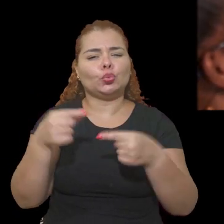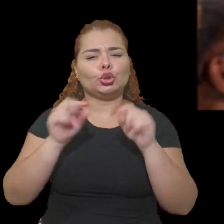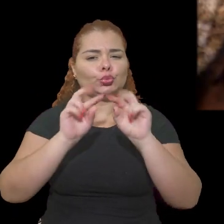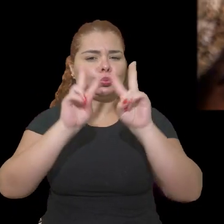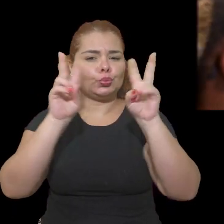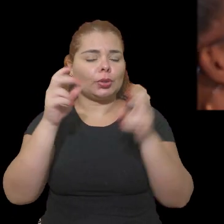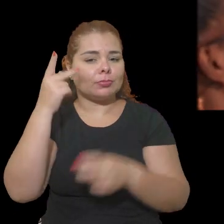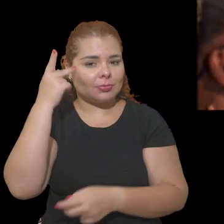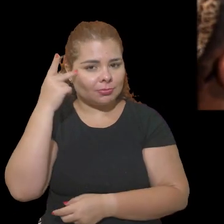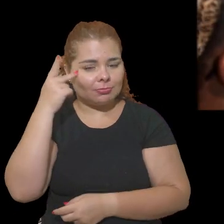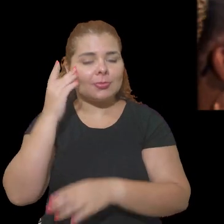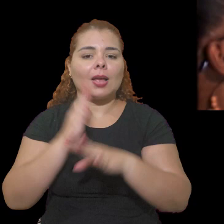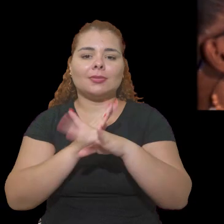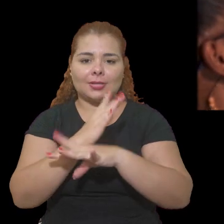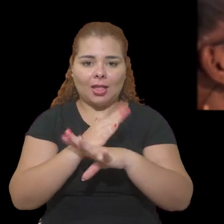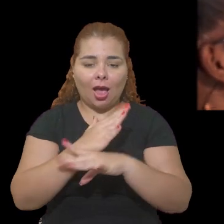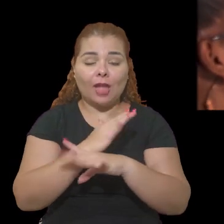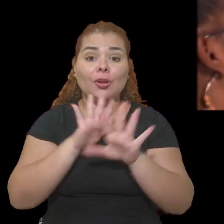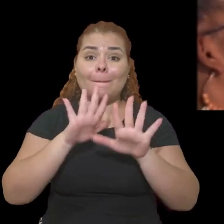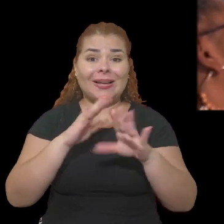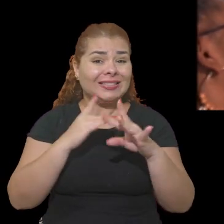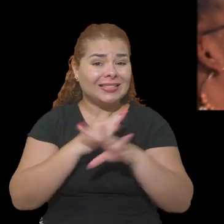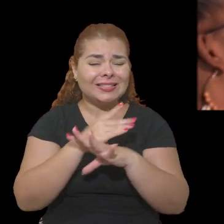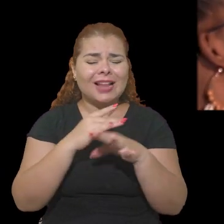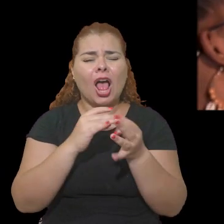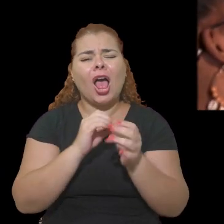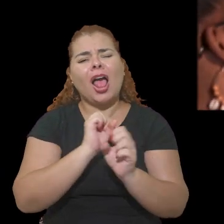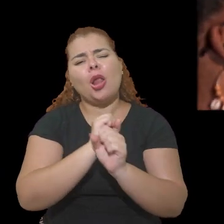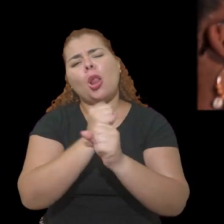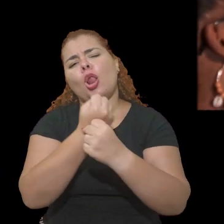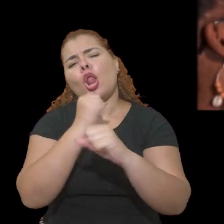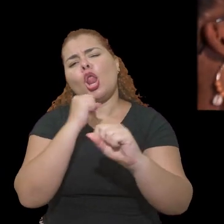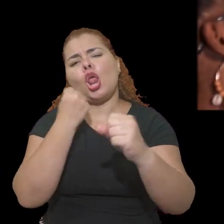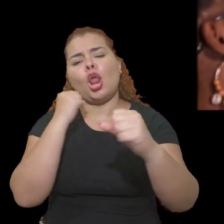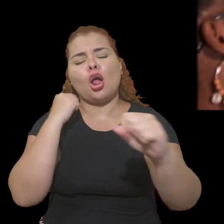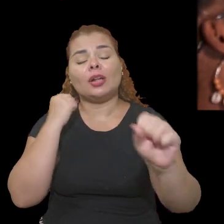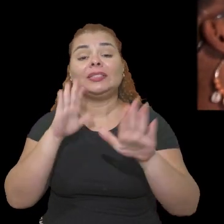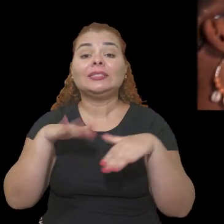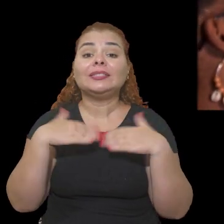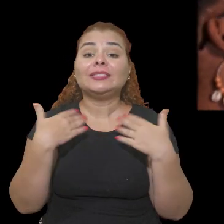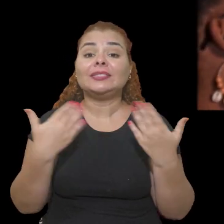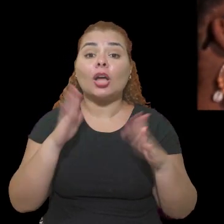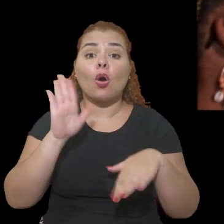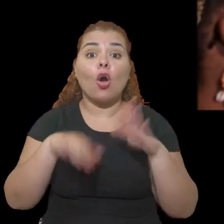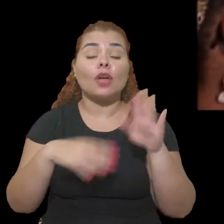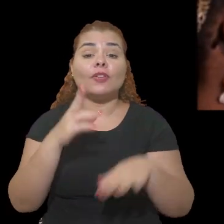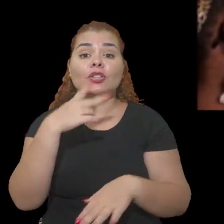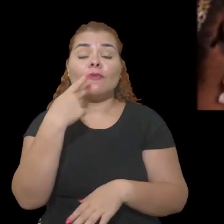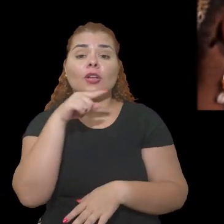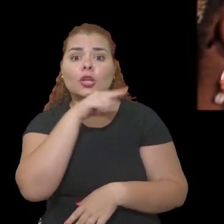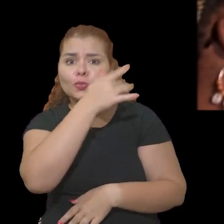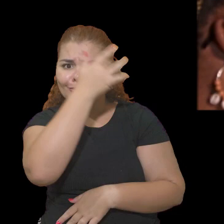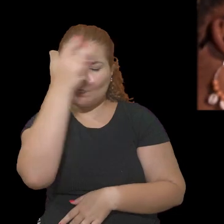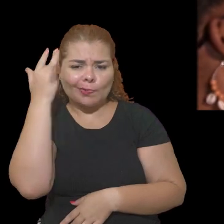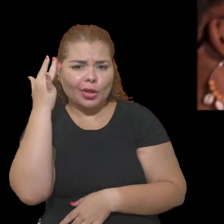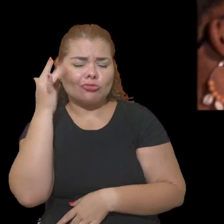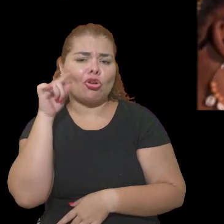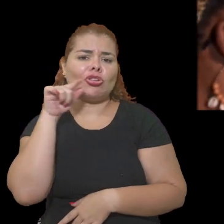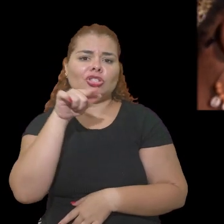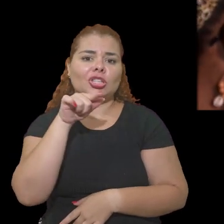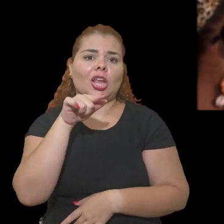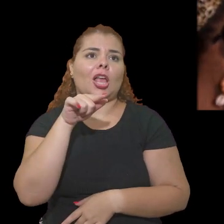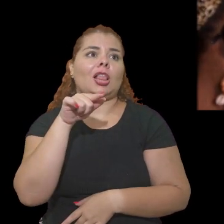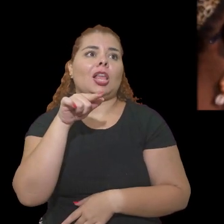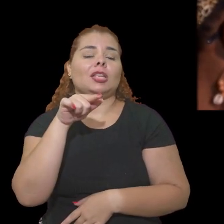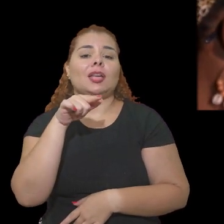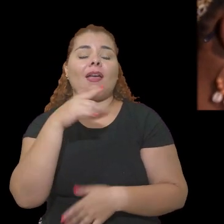interesso demais em discutir a cidade, mas a cidade é gigante demais, assim, né? Então, às vezes eu vejo as pessoas falando que são bairristas, eu falo que elas